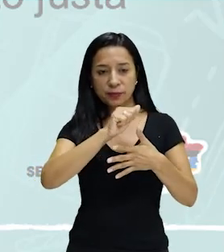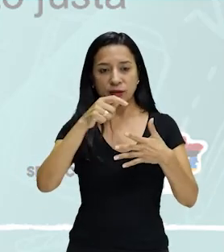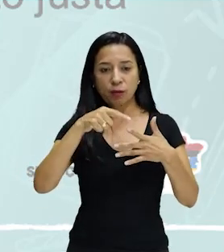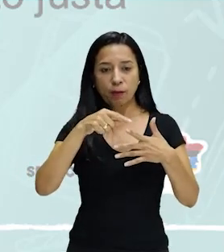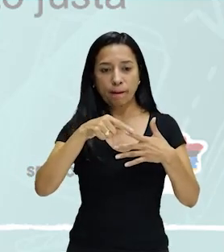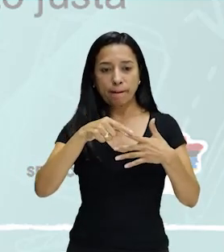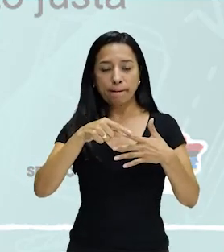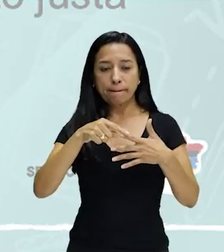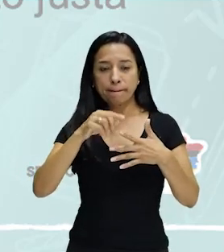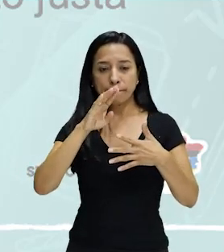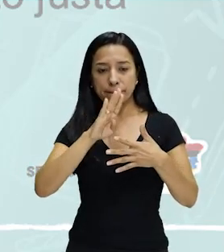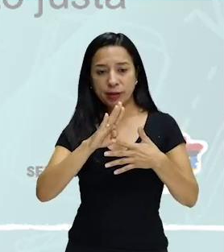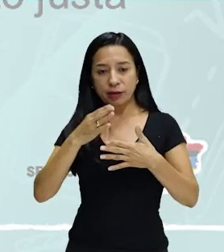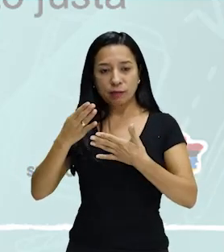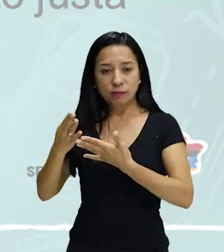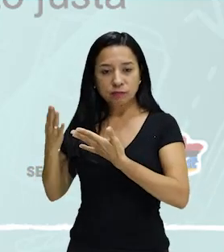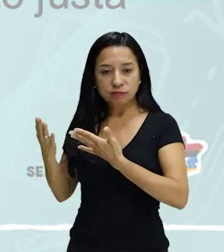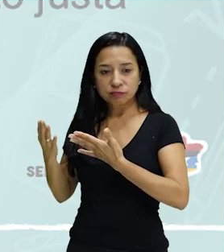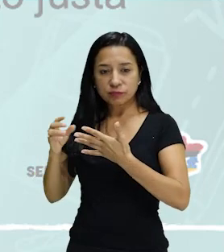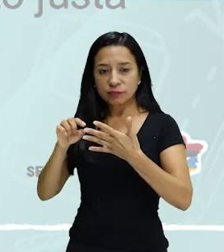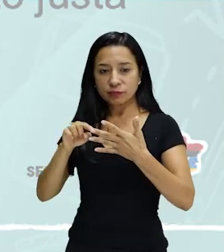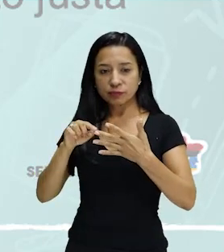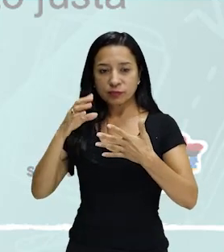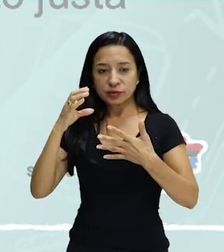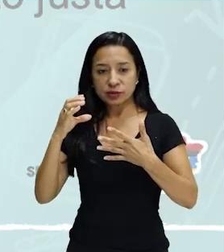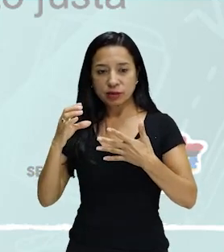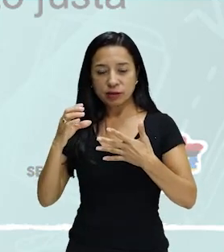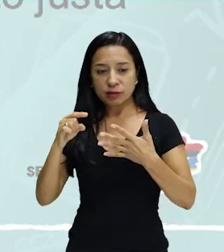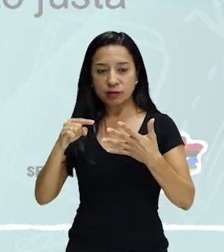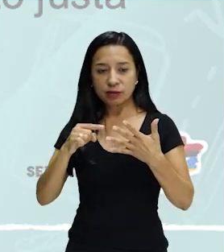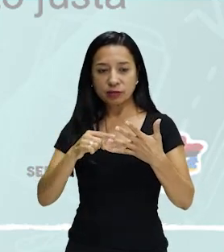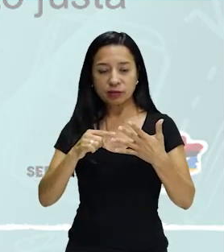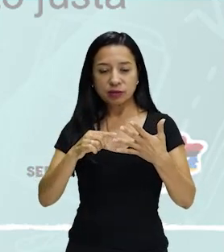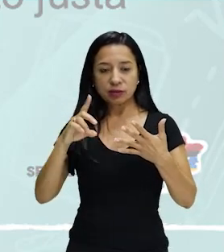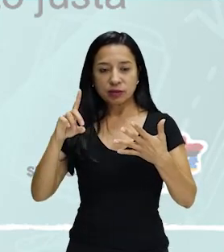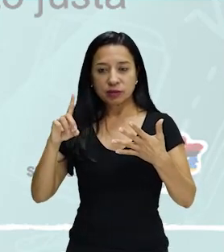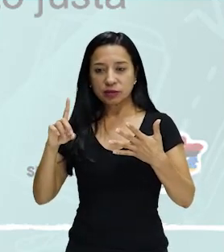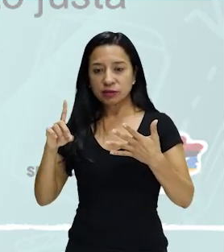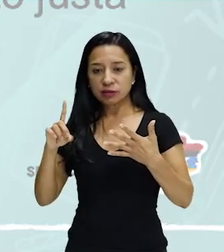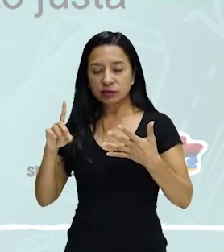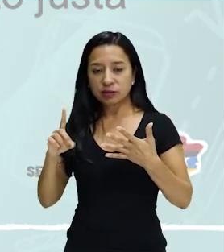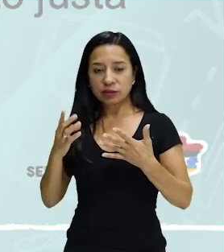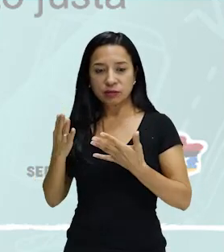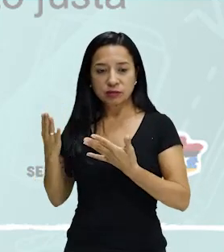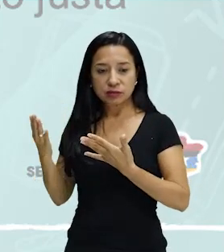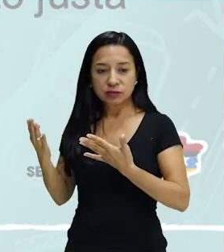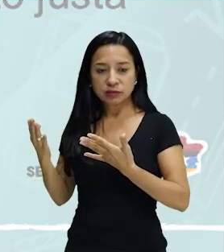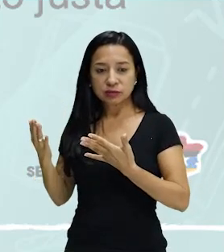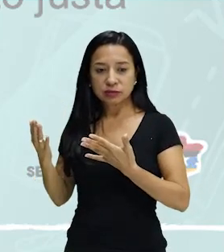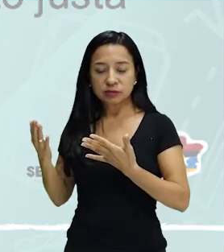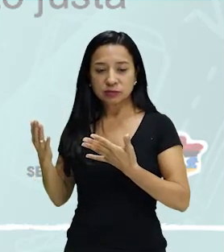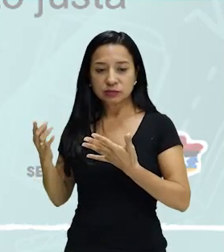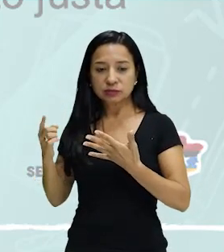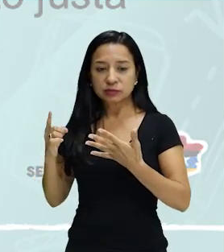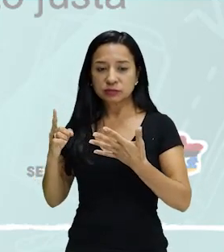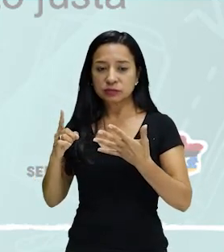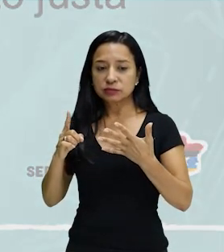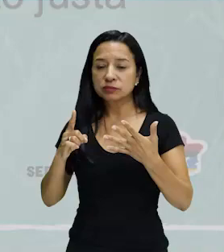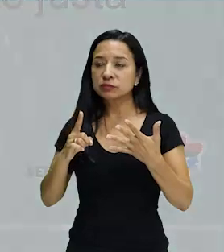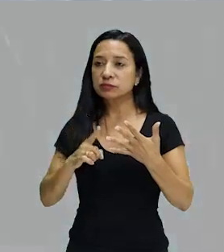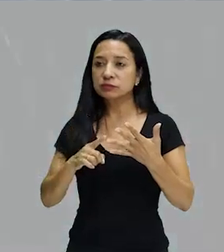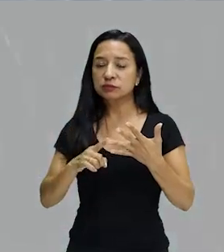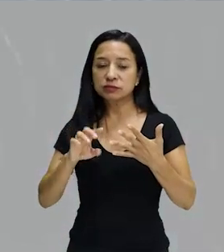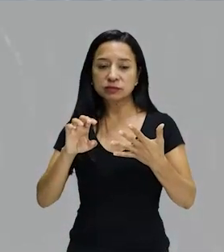é que lembrava de que Dona Maria podia com muita justa razão. Letra C. Verdade é que se lembrava de que Dona